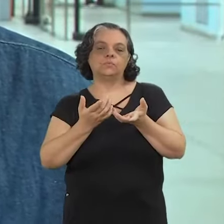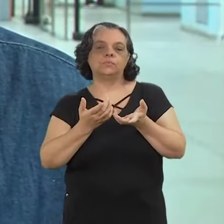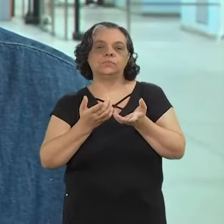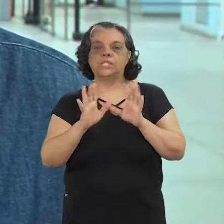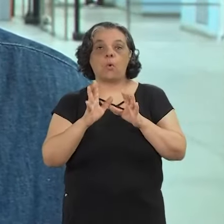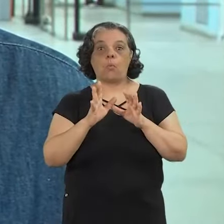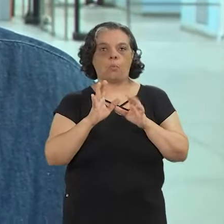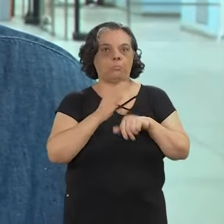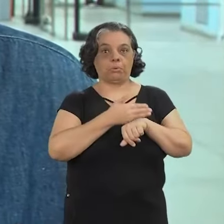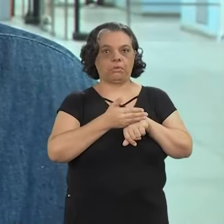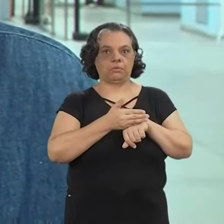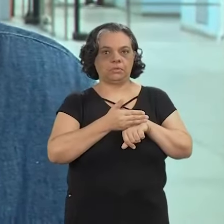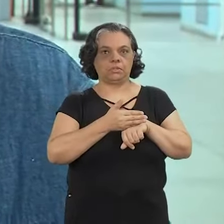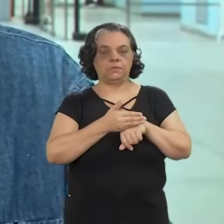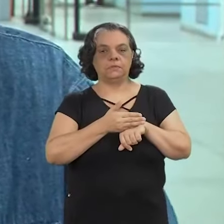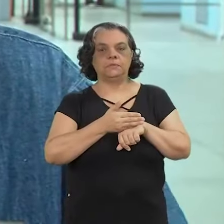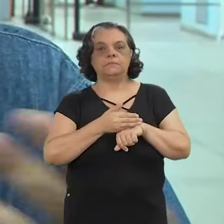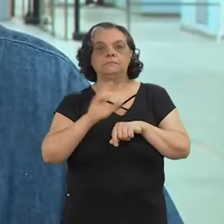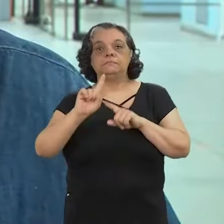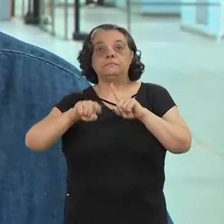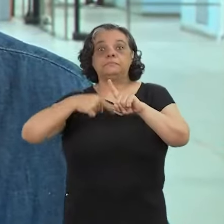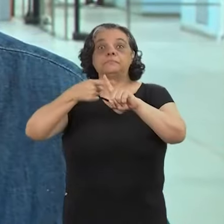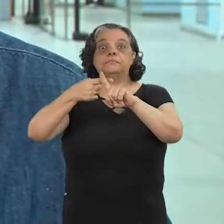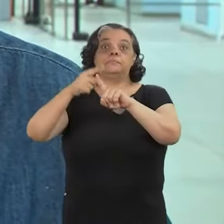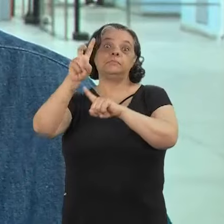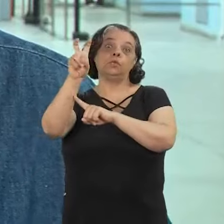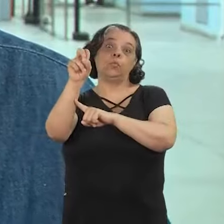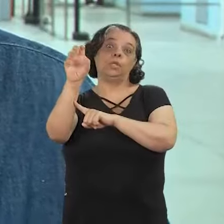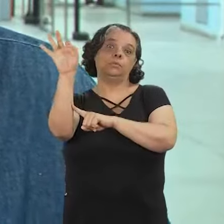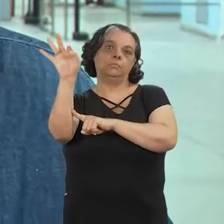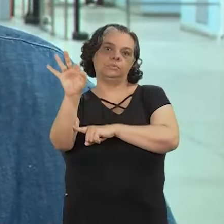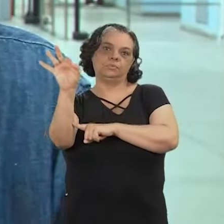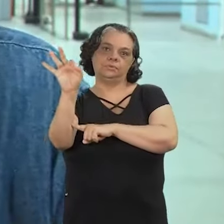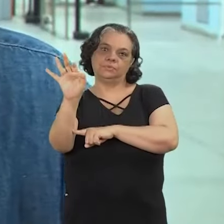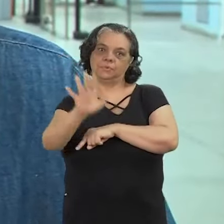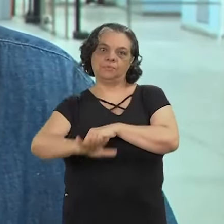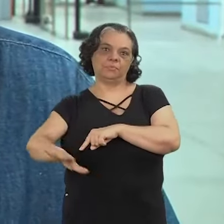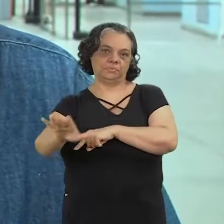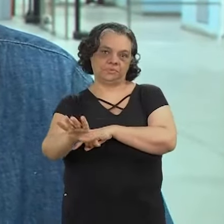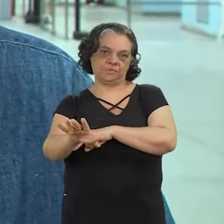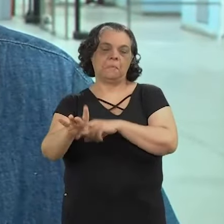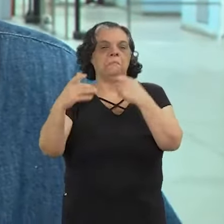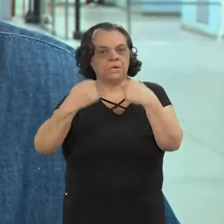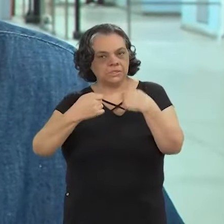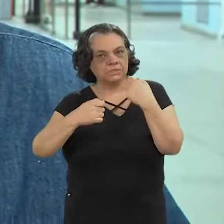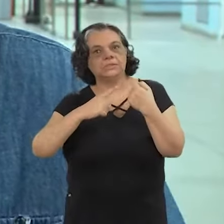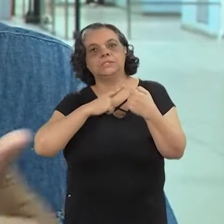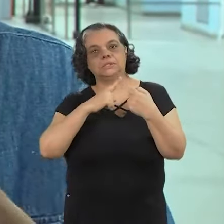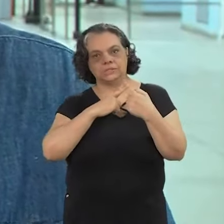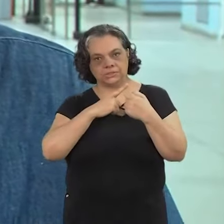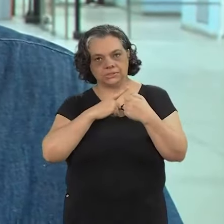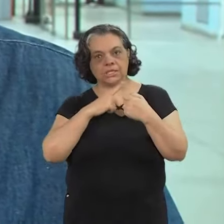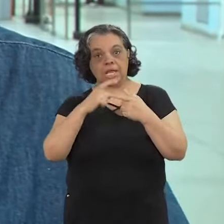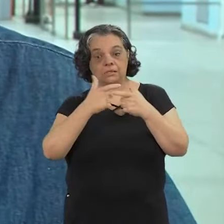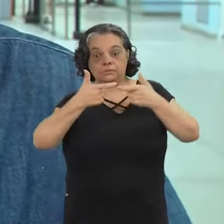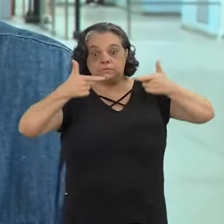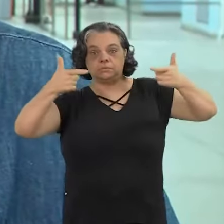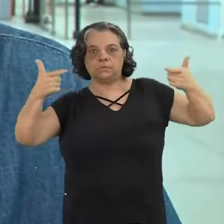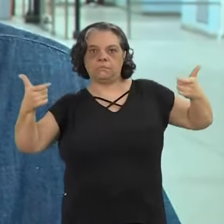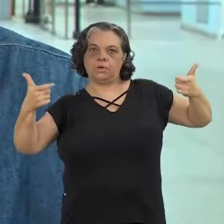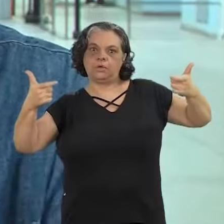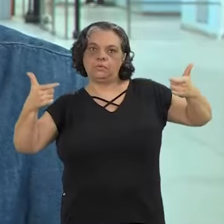não não brancas são mais de 50% da população e precisariam ter esse tamanho